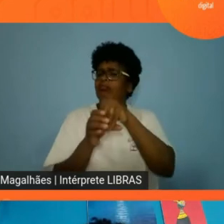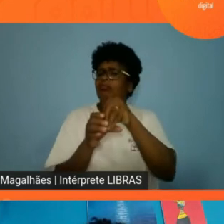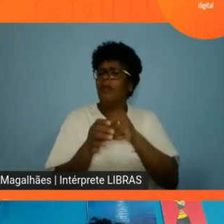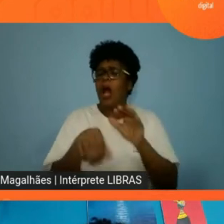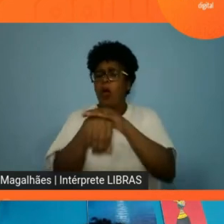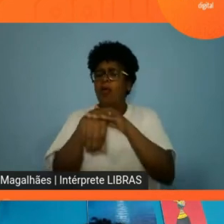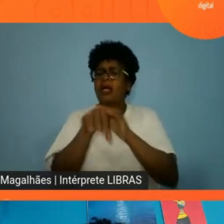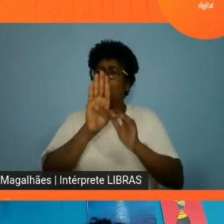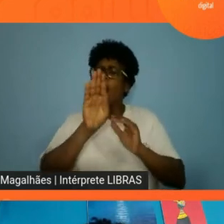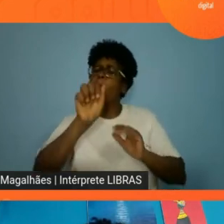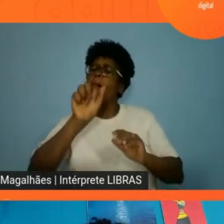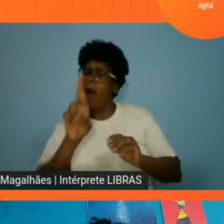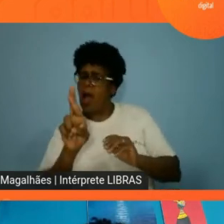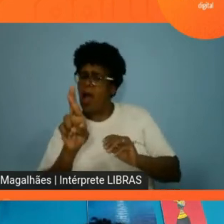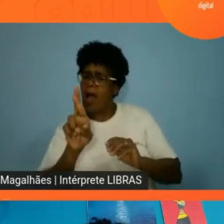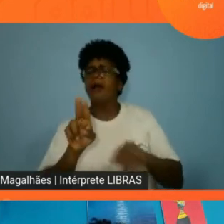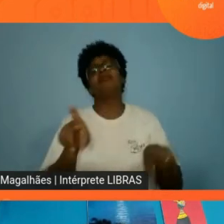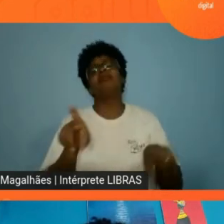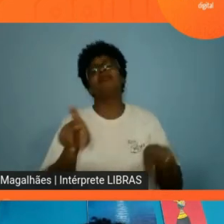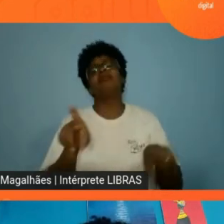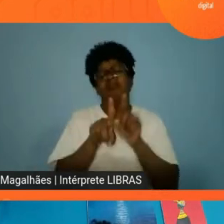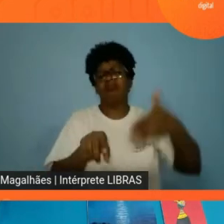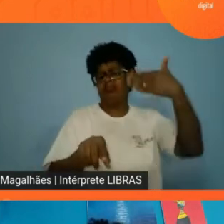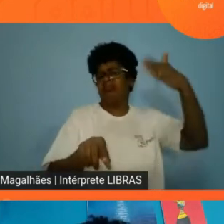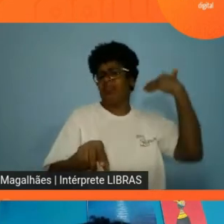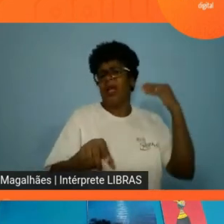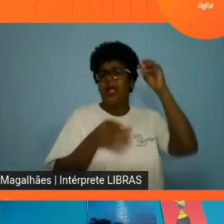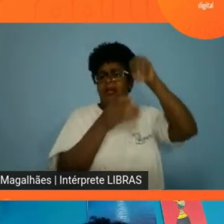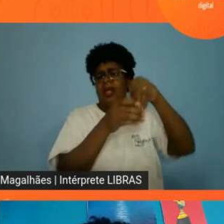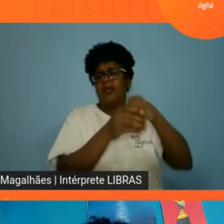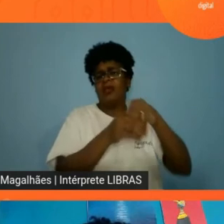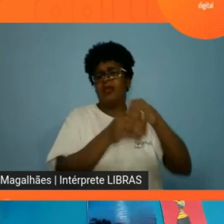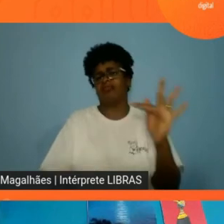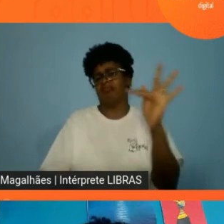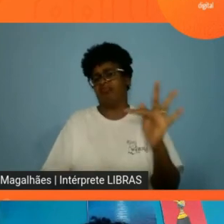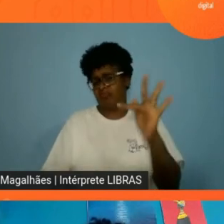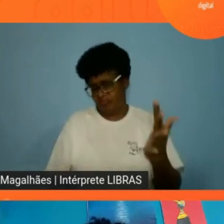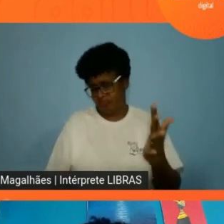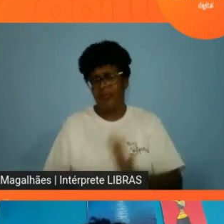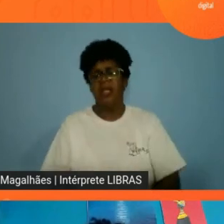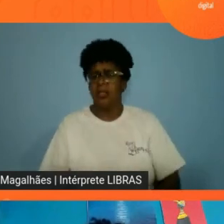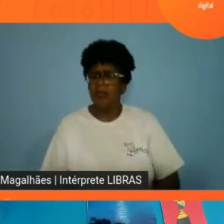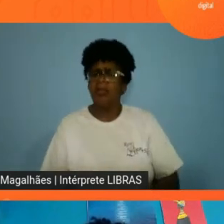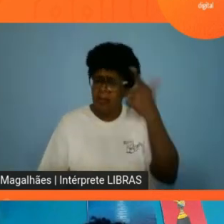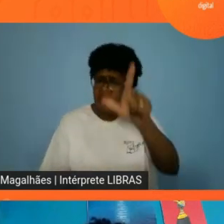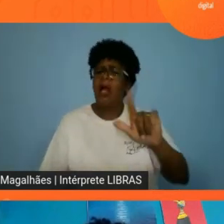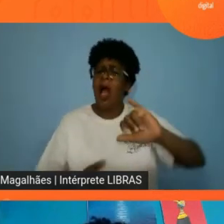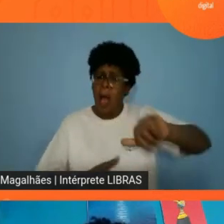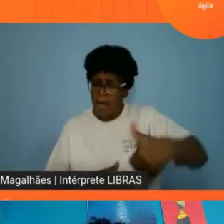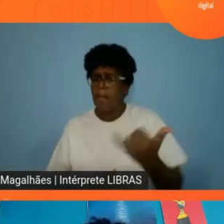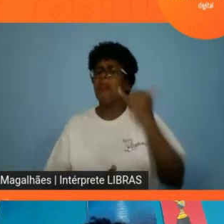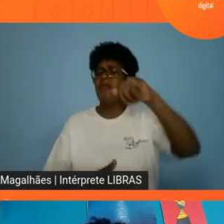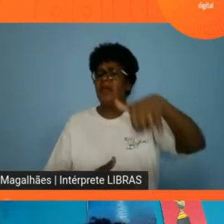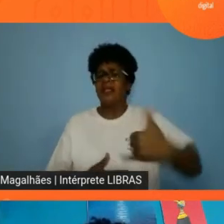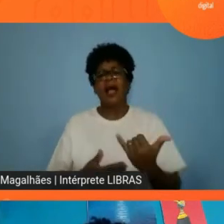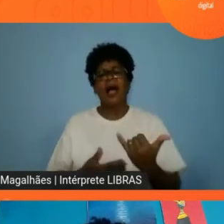E a gente tem que valorizar todos esses tipos de educação, sabe? Em cada ciclo da